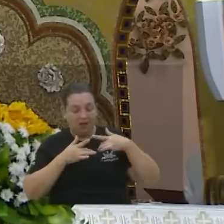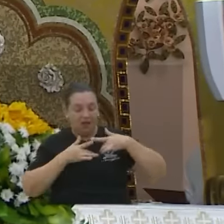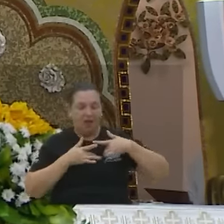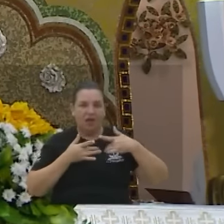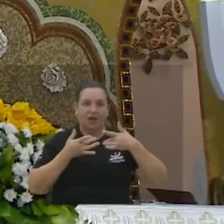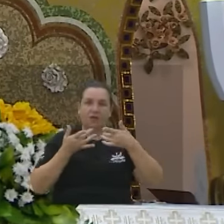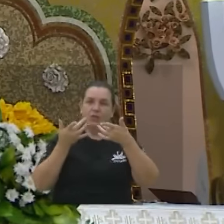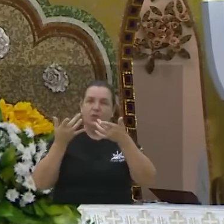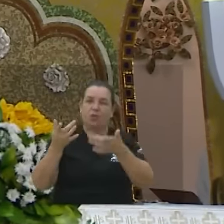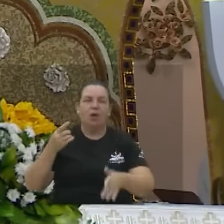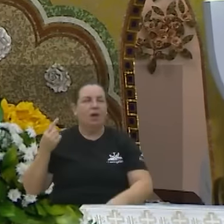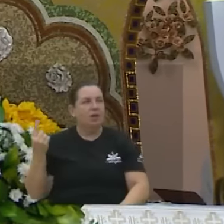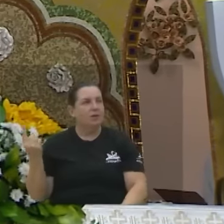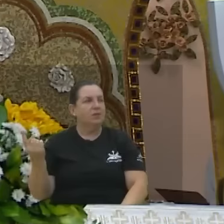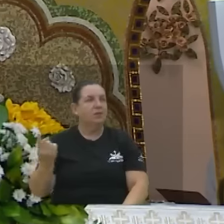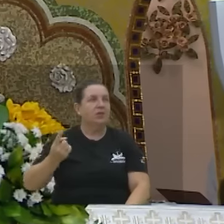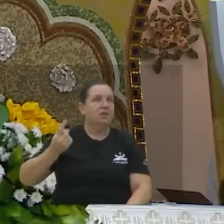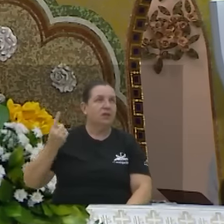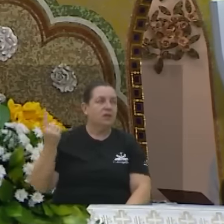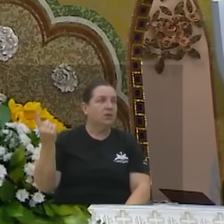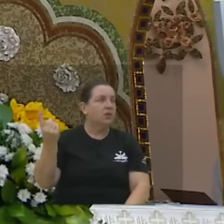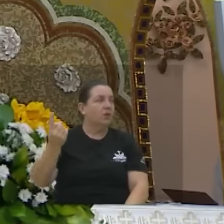Eterna é a sua